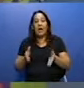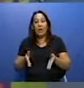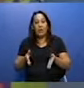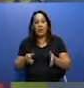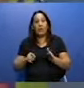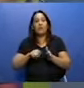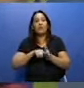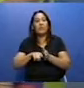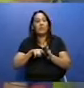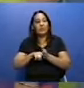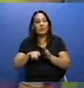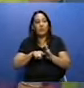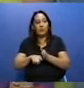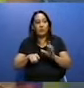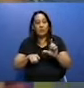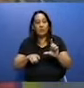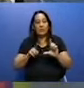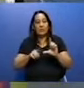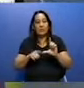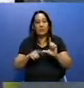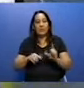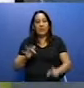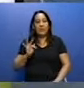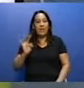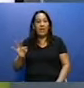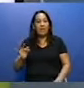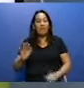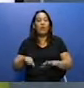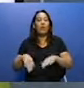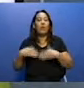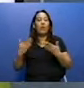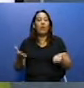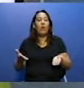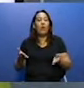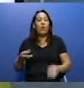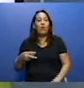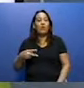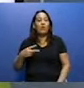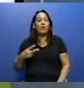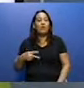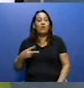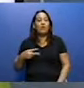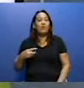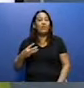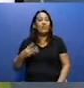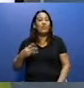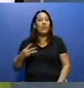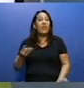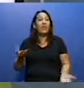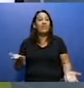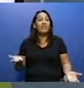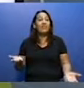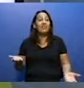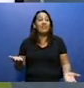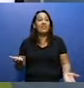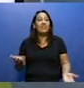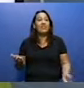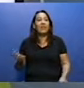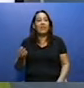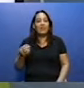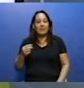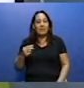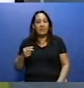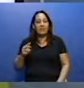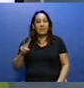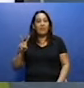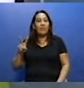que eu sei. Olha o que está perguntando agora. Qual será a 23, mas não é 23 que eu falo, né?